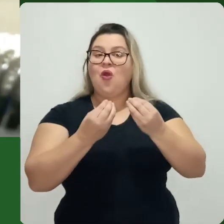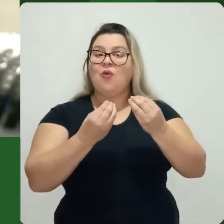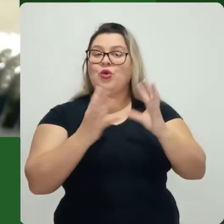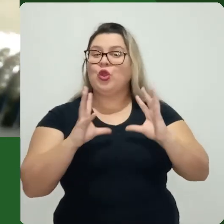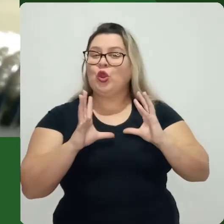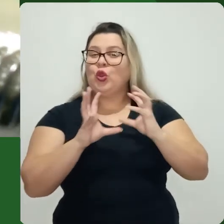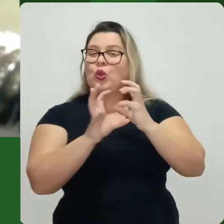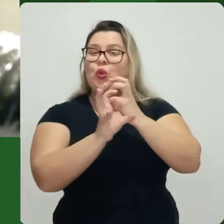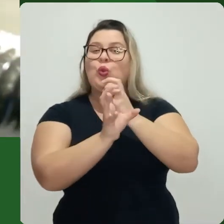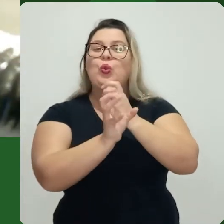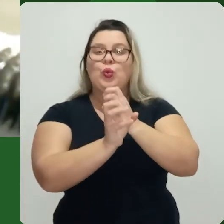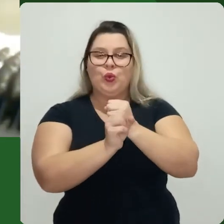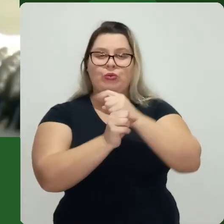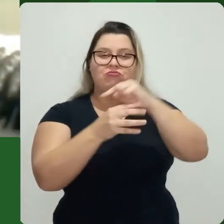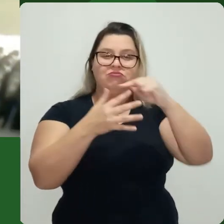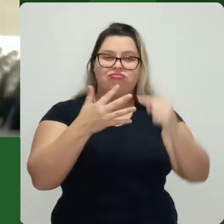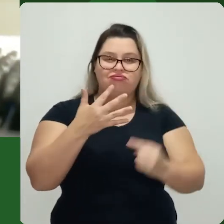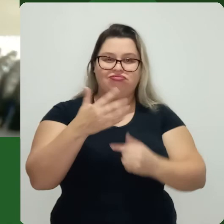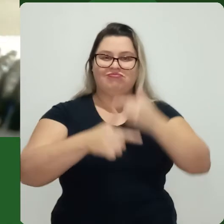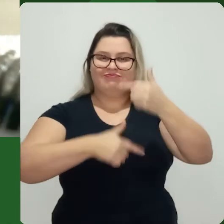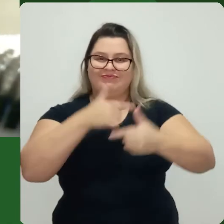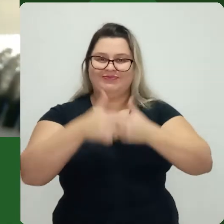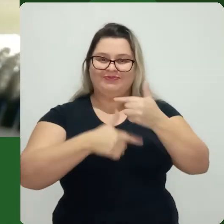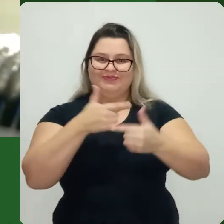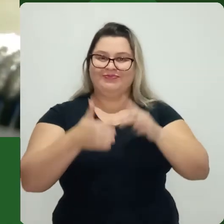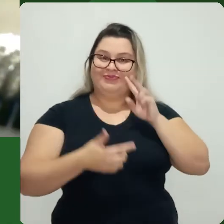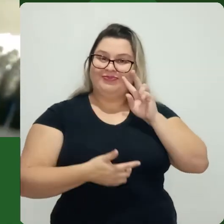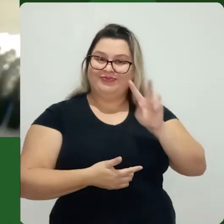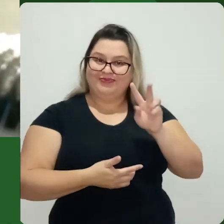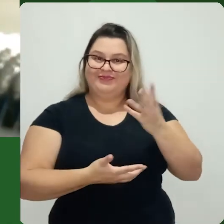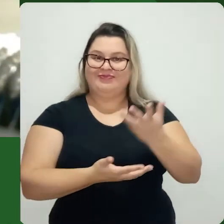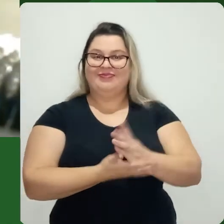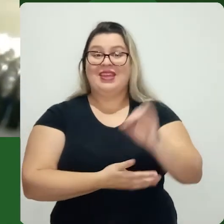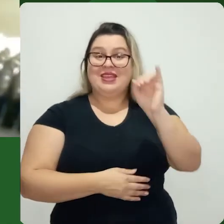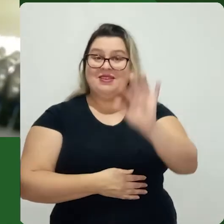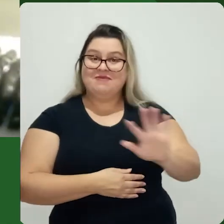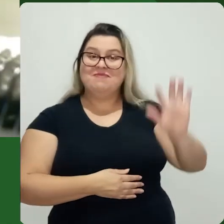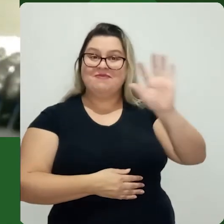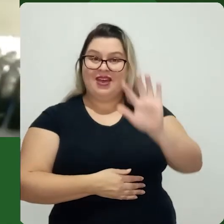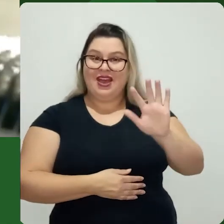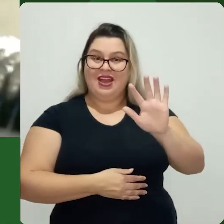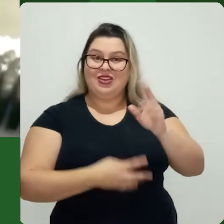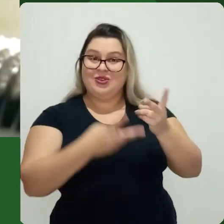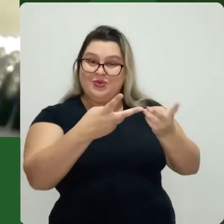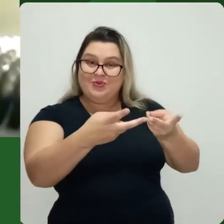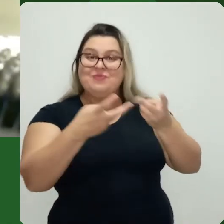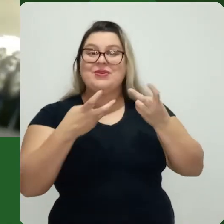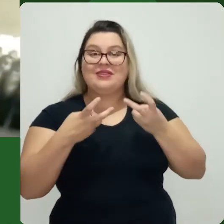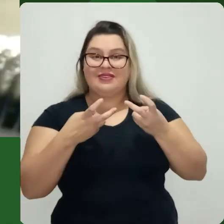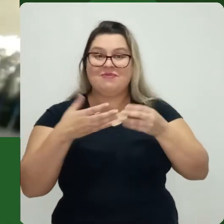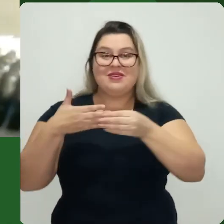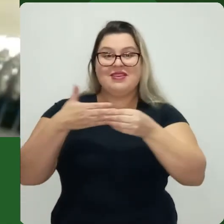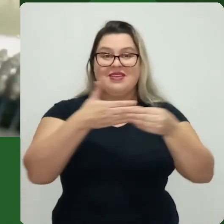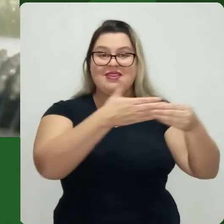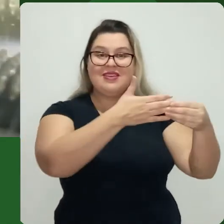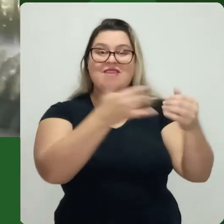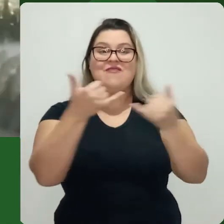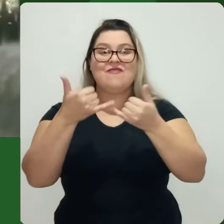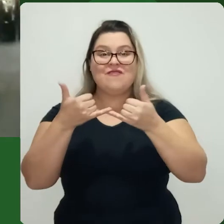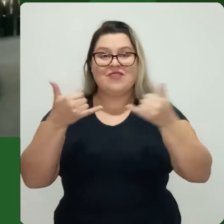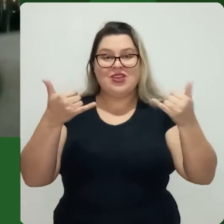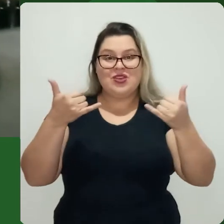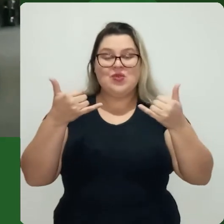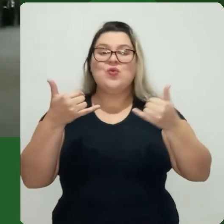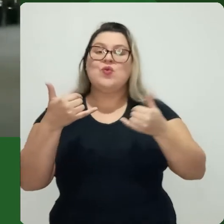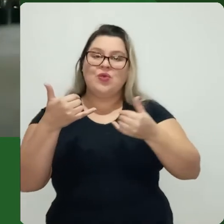a ação de todos estes elementos juntos? Pela imagem, vocês podem observar o